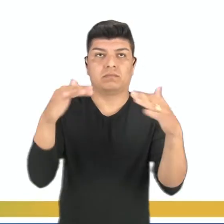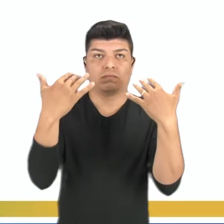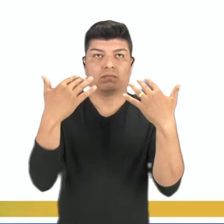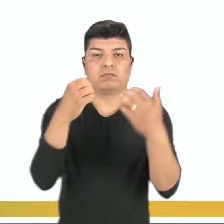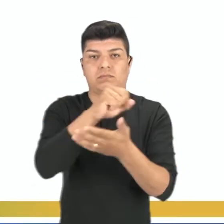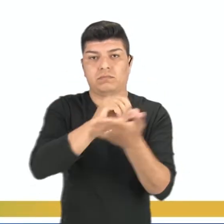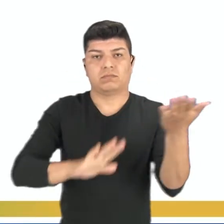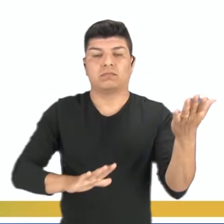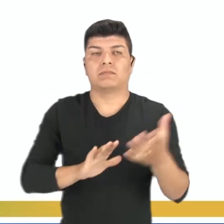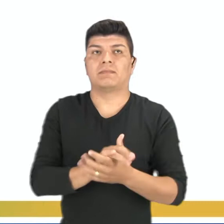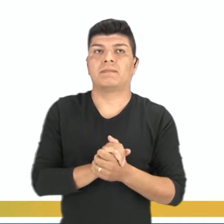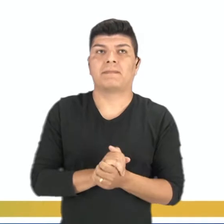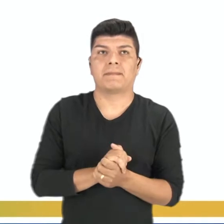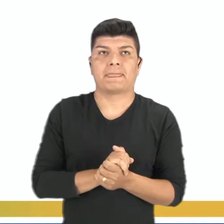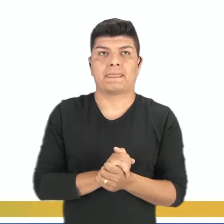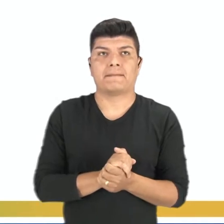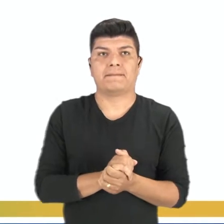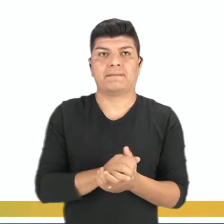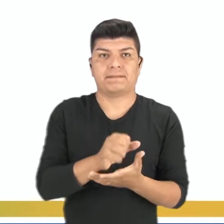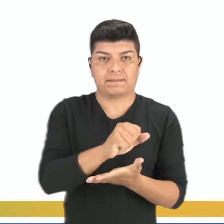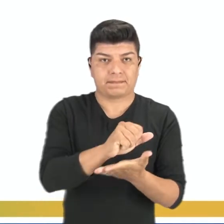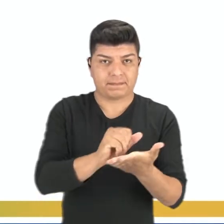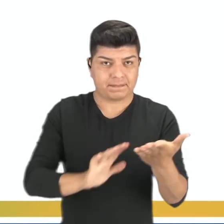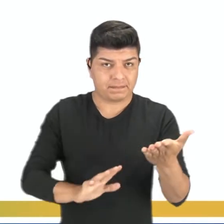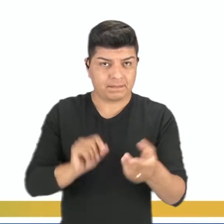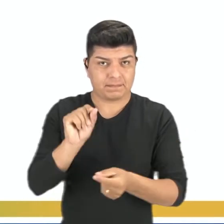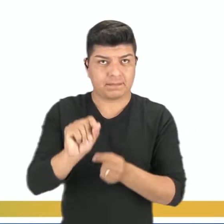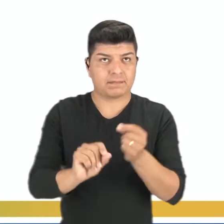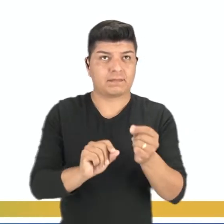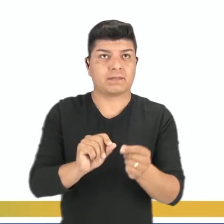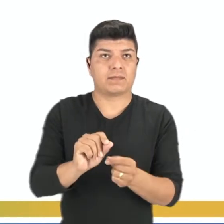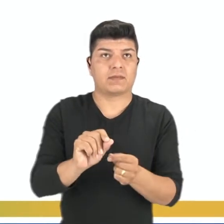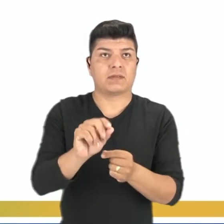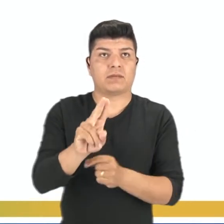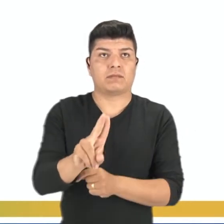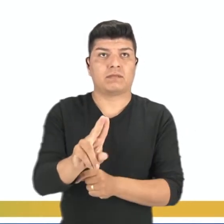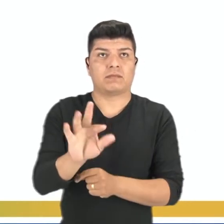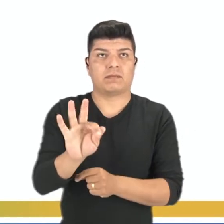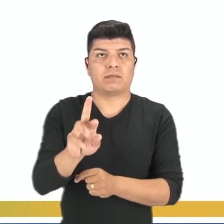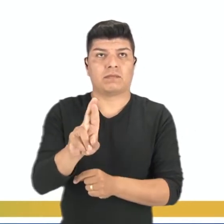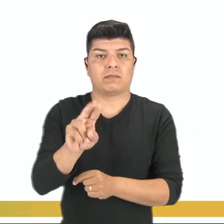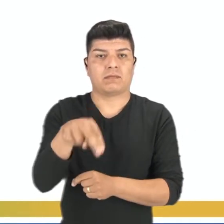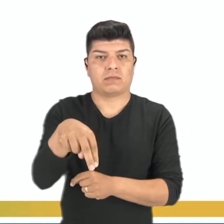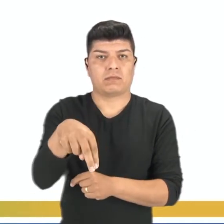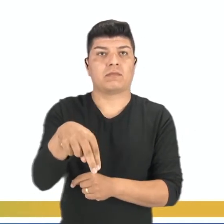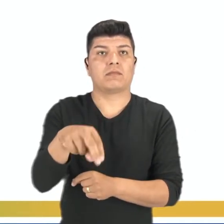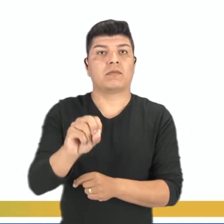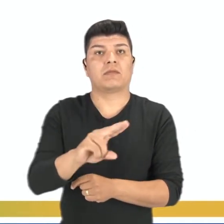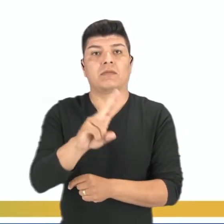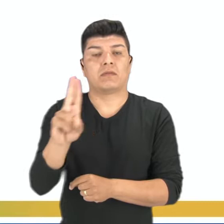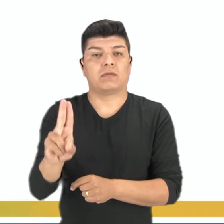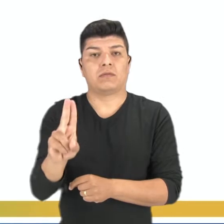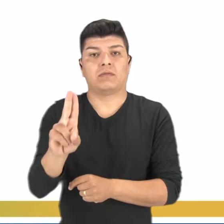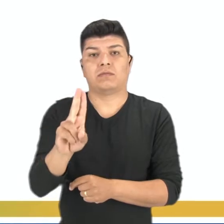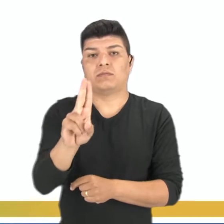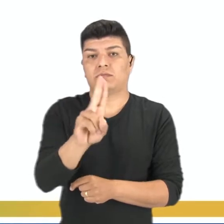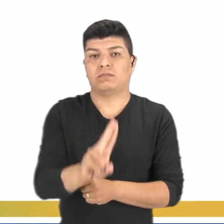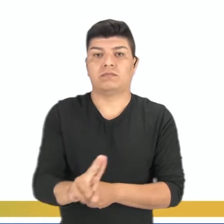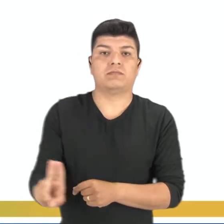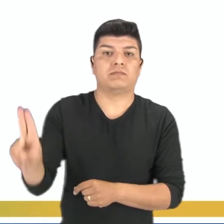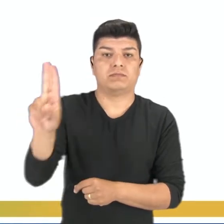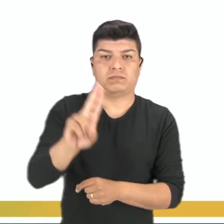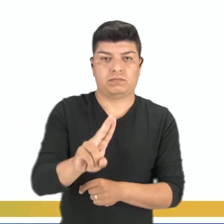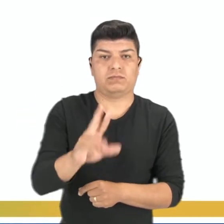atividade. Essa atividade é da UFRN, ou a Universidade Federal do Rio Grande do